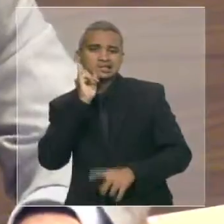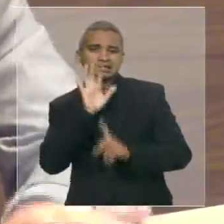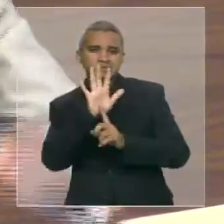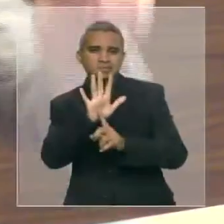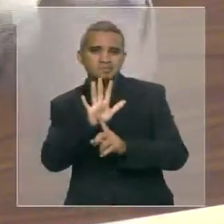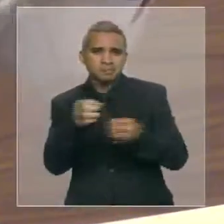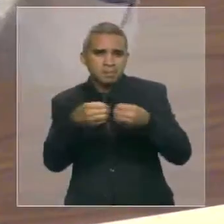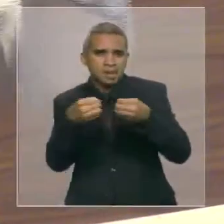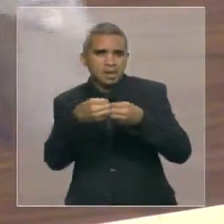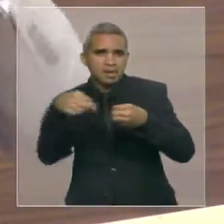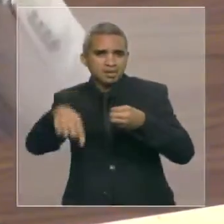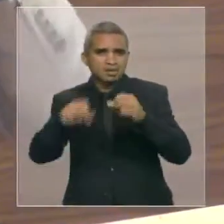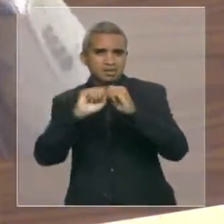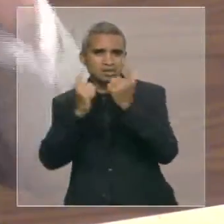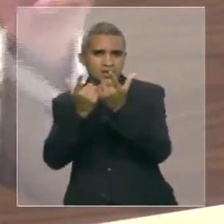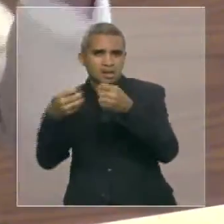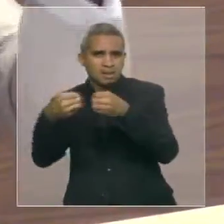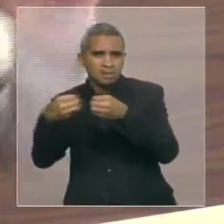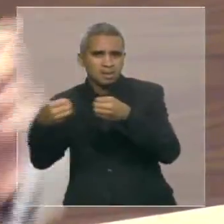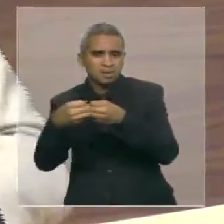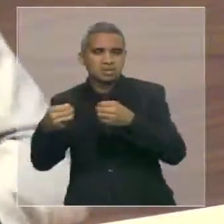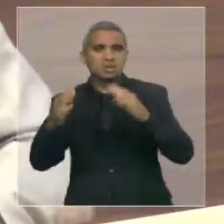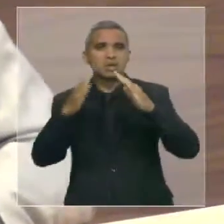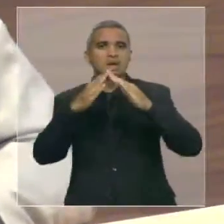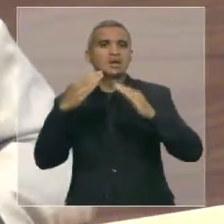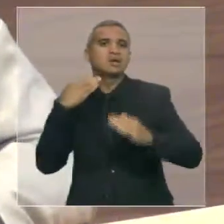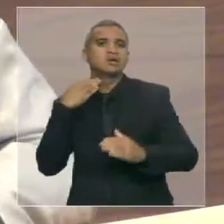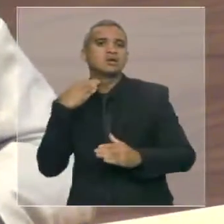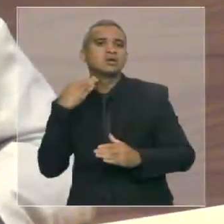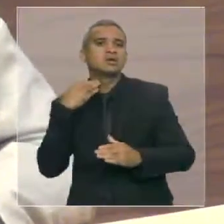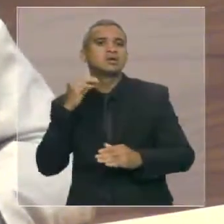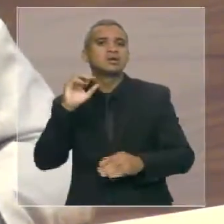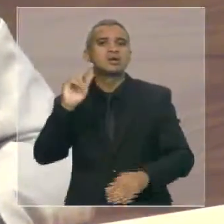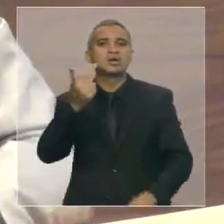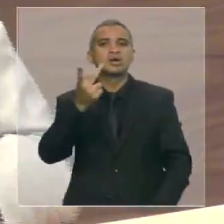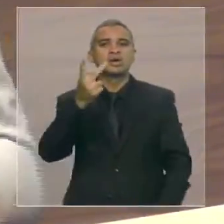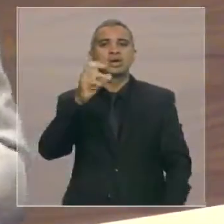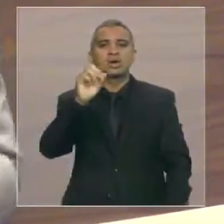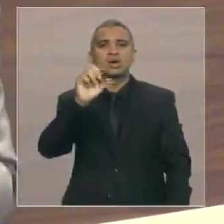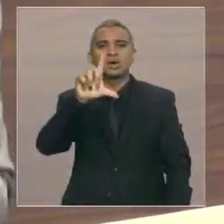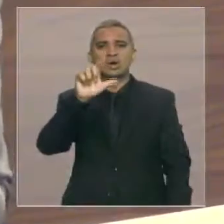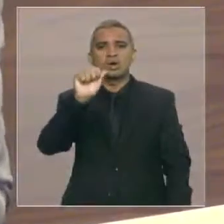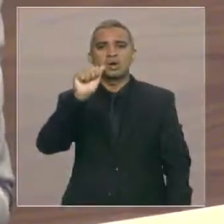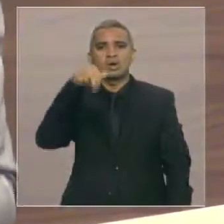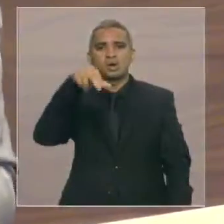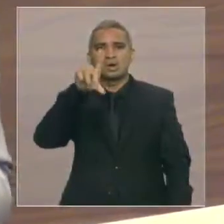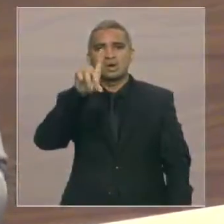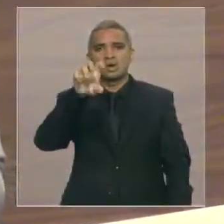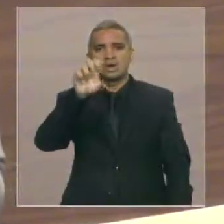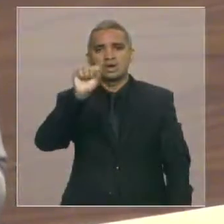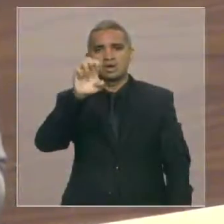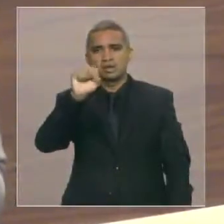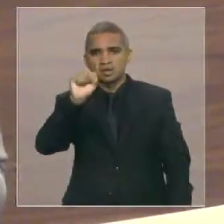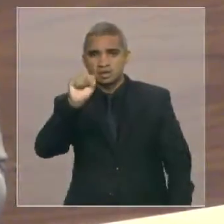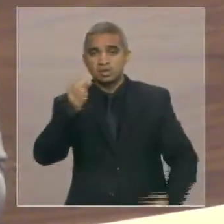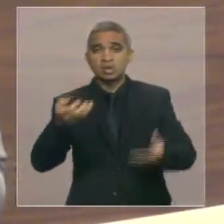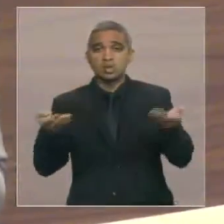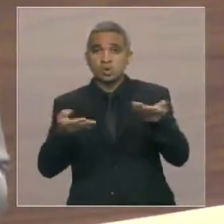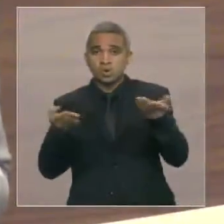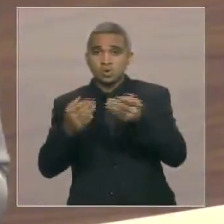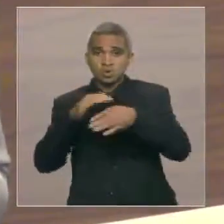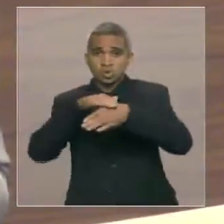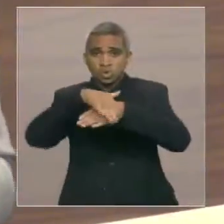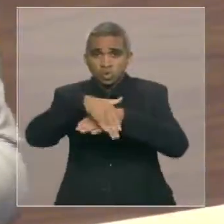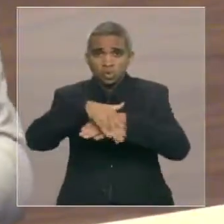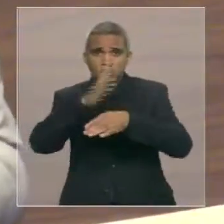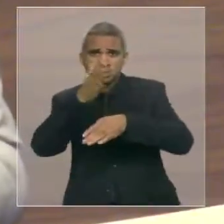nossa Assembleia. A agência do Banco do Brasil, aqui da Holandeses. Hoje, se você vai à noite, fim